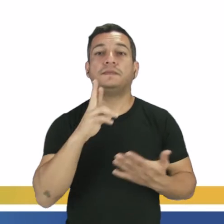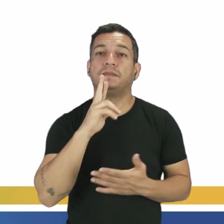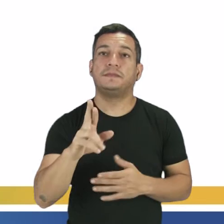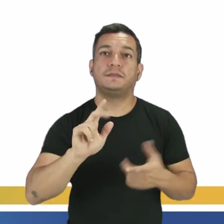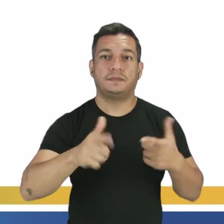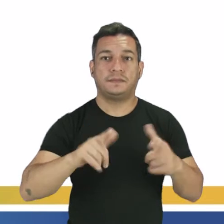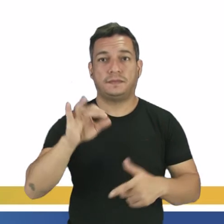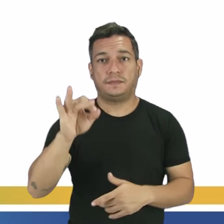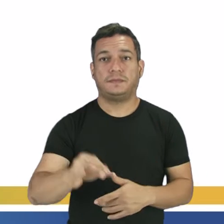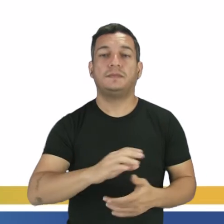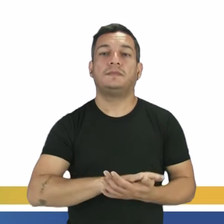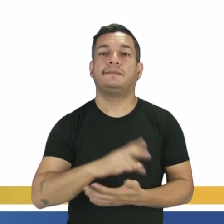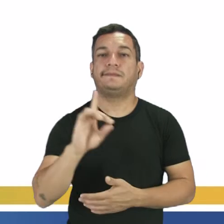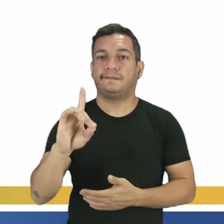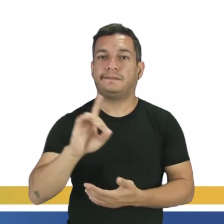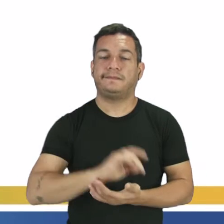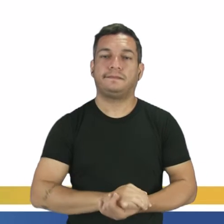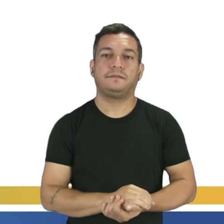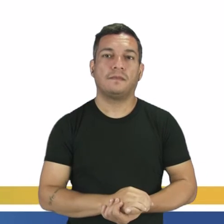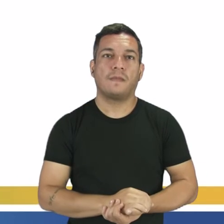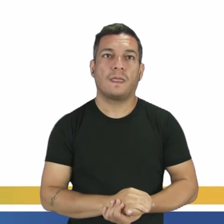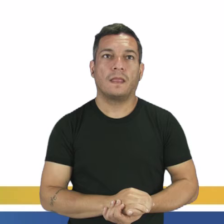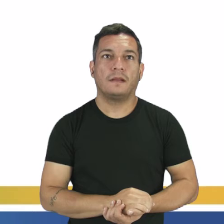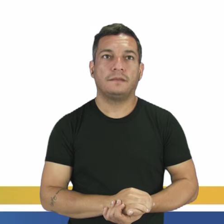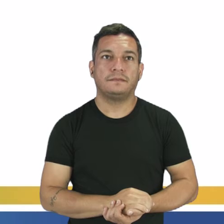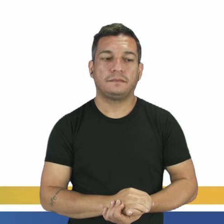A letra correta é a letra D.